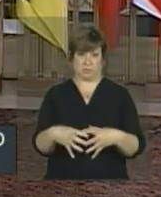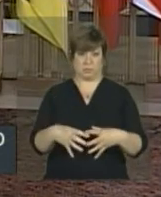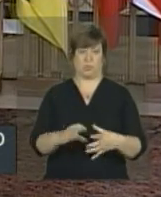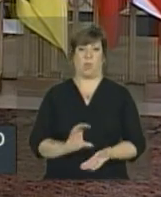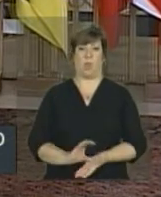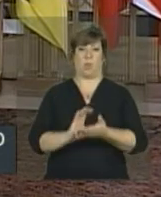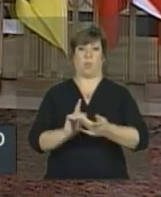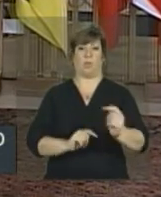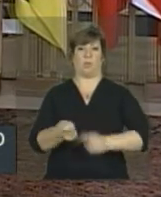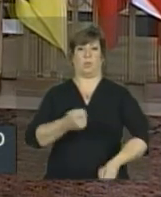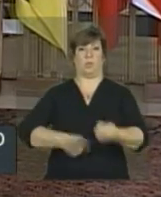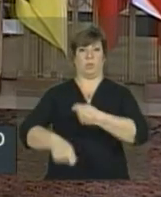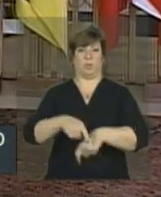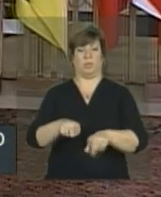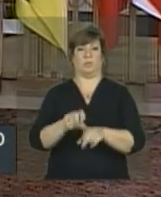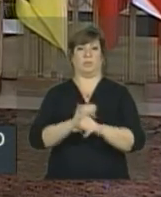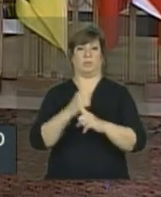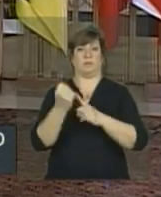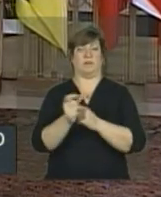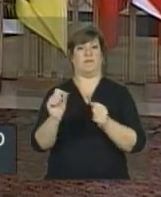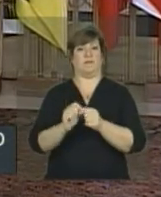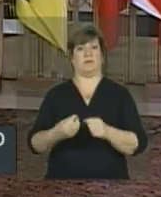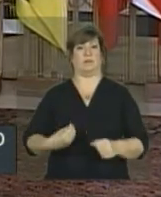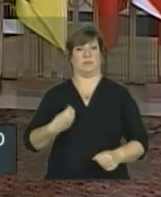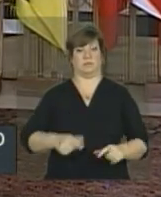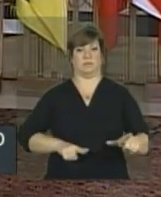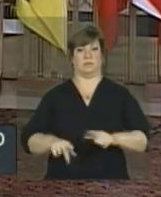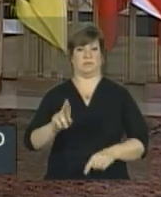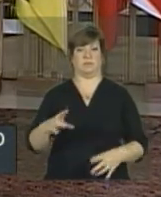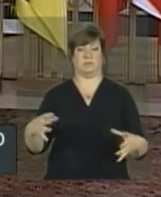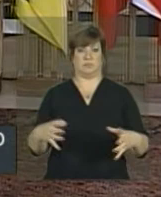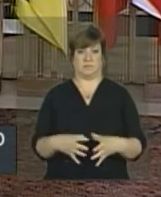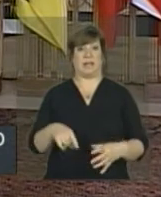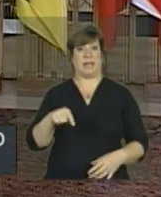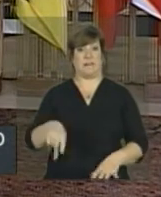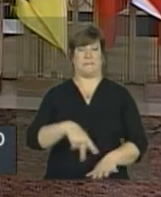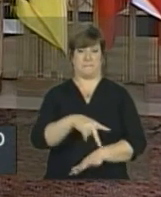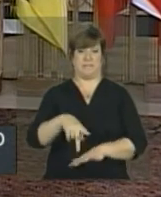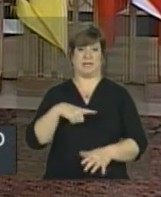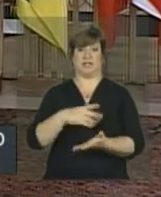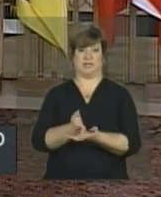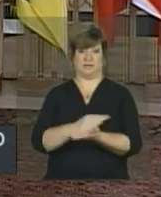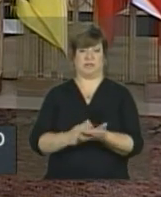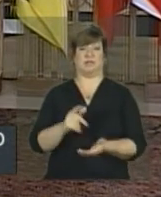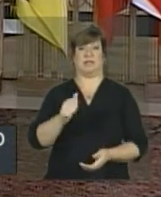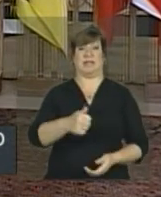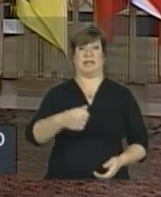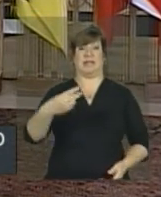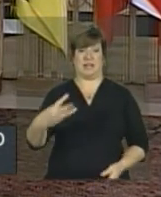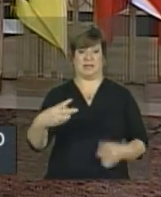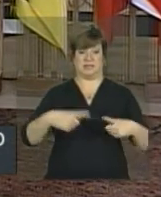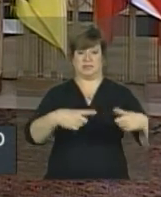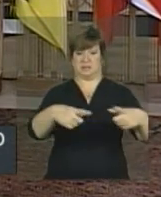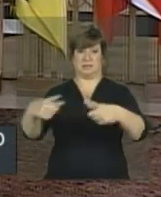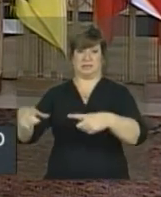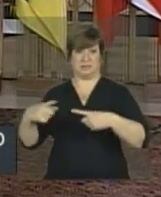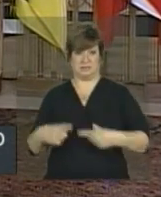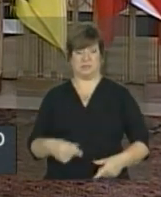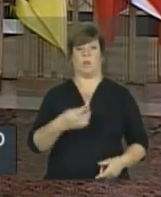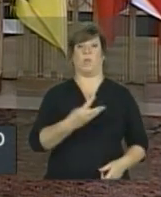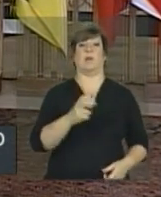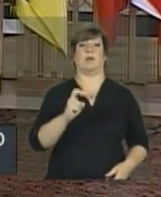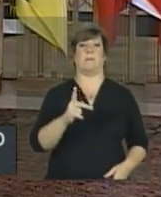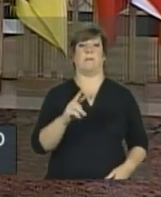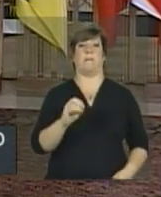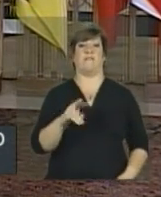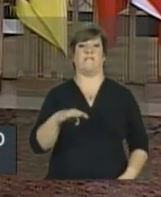econômico e social que exerce um papel consultivo. O país está dividido em 13 regiões, 45